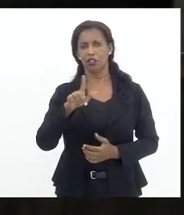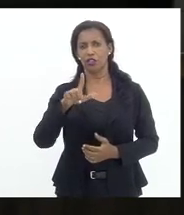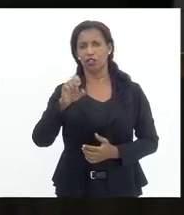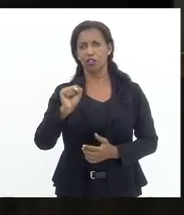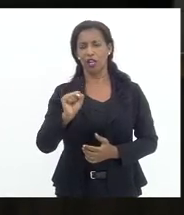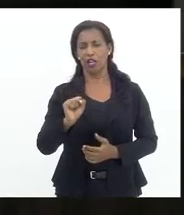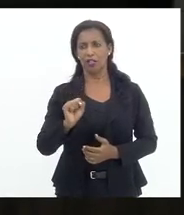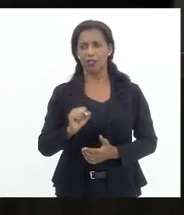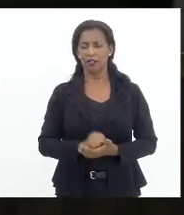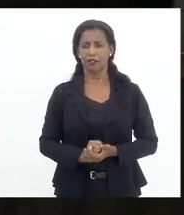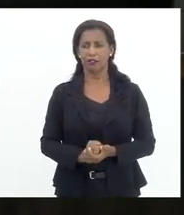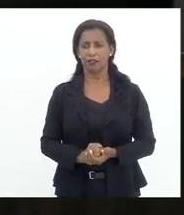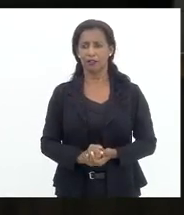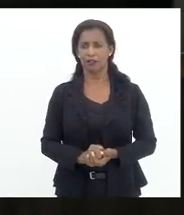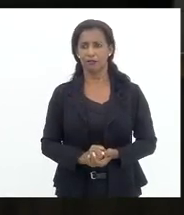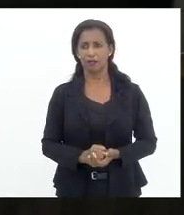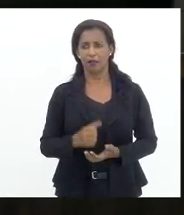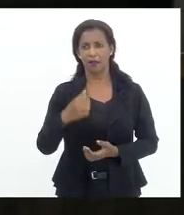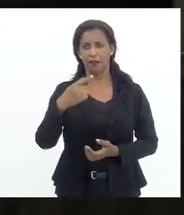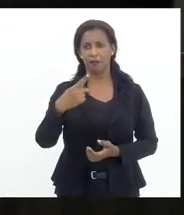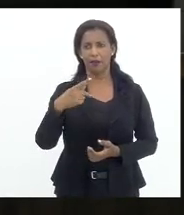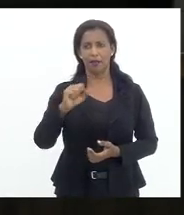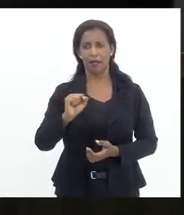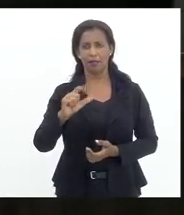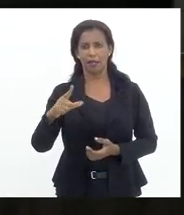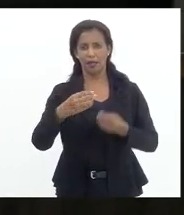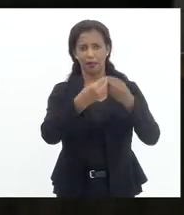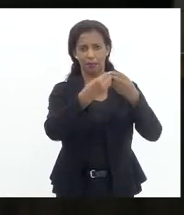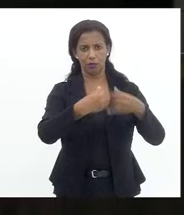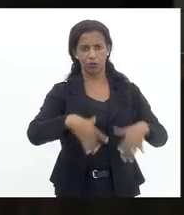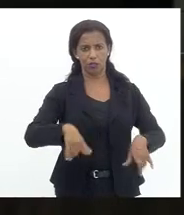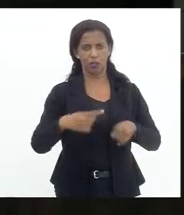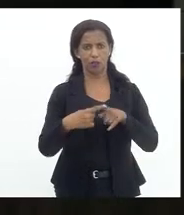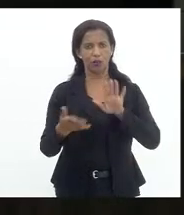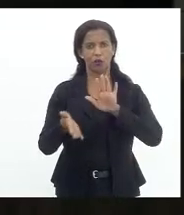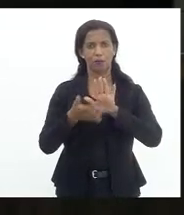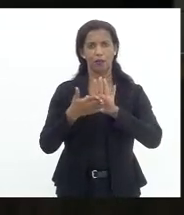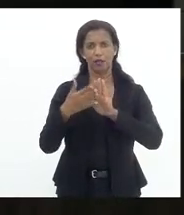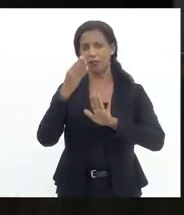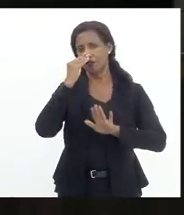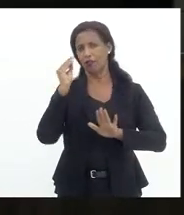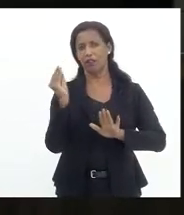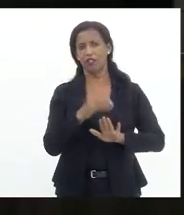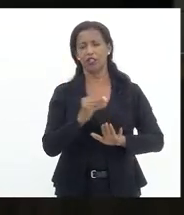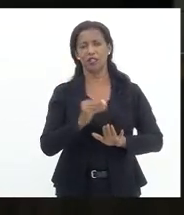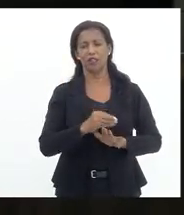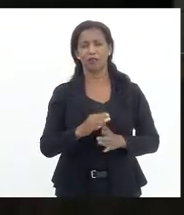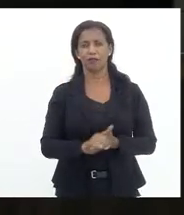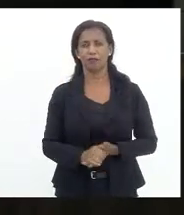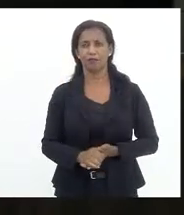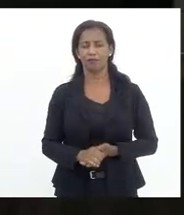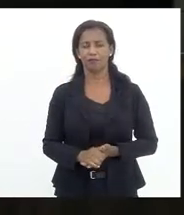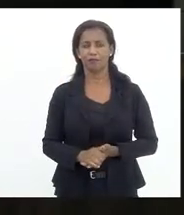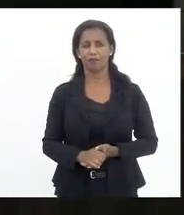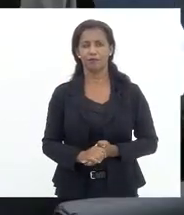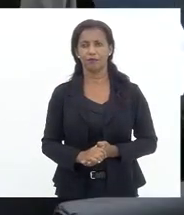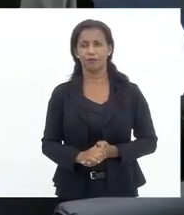destaques, vossas excelências do PSL estão prejudicados porque o parecer já rejeitou as duas